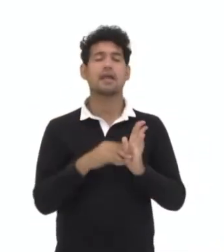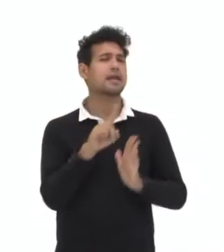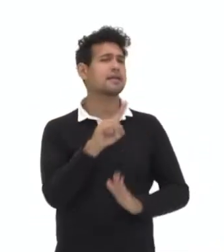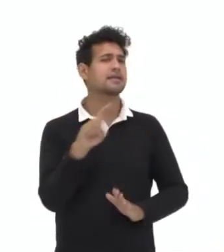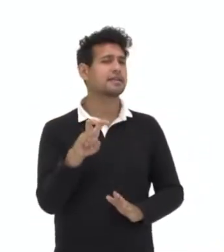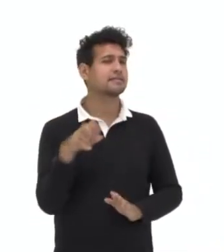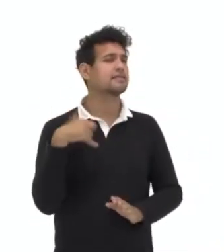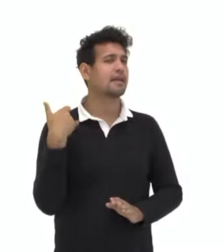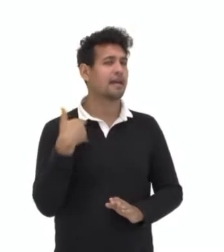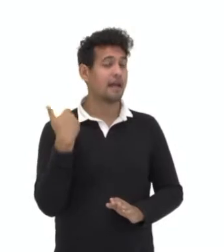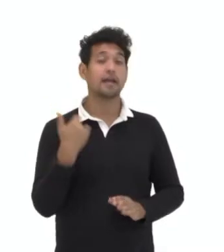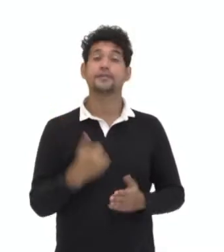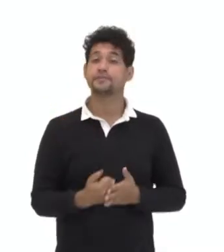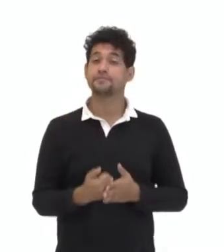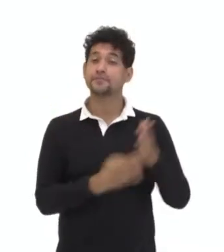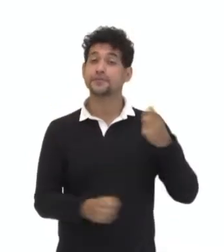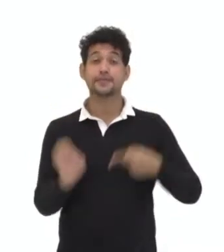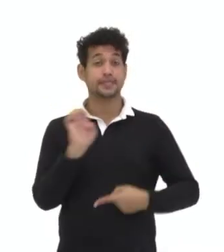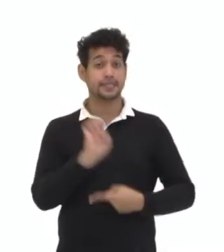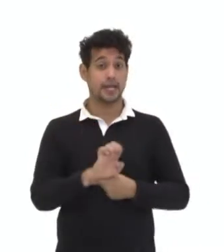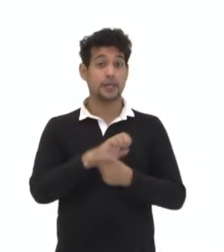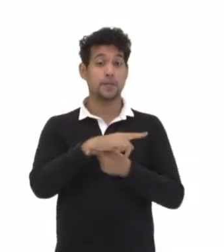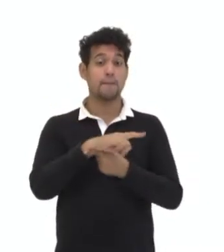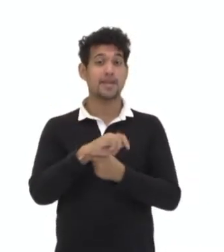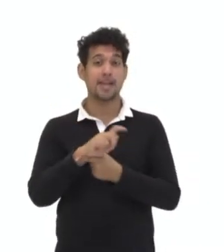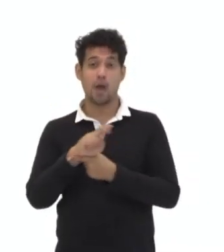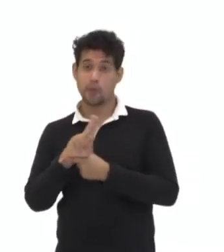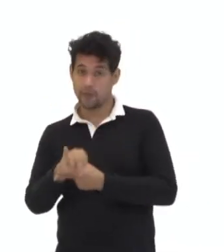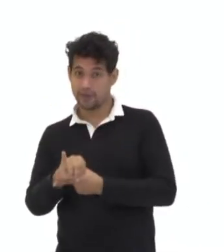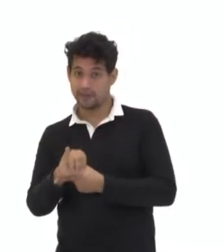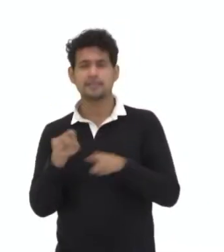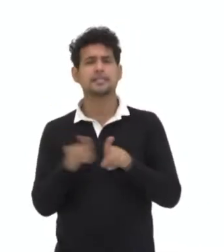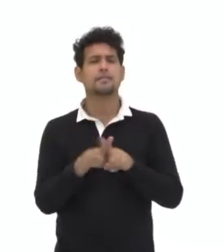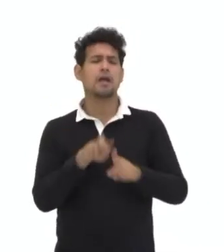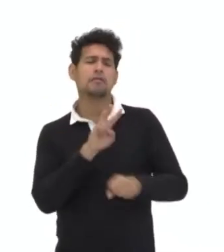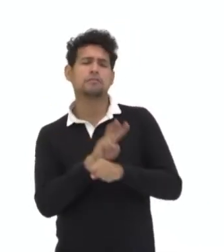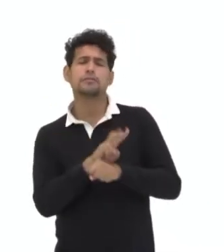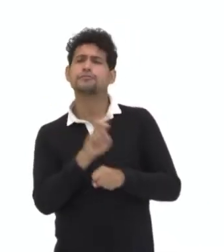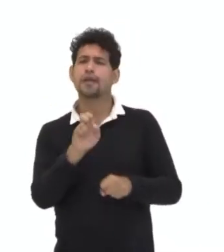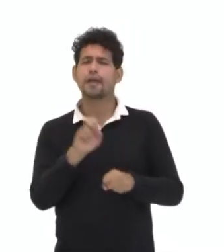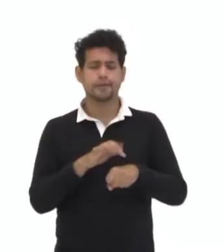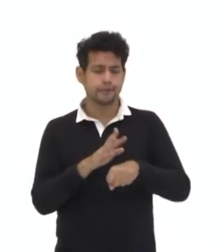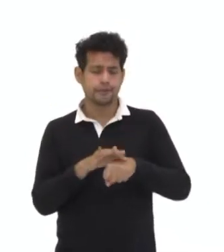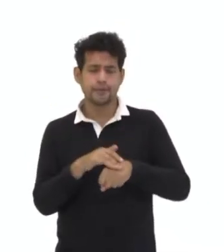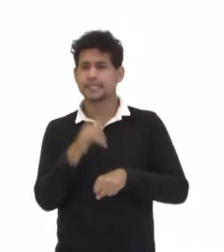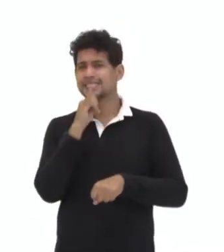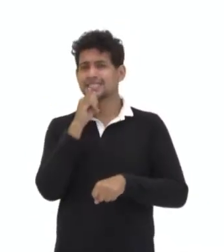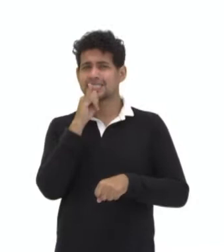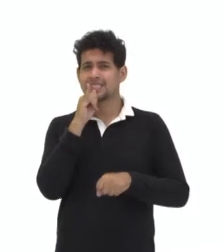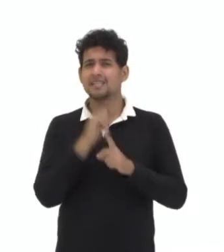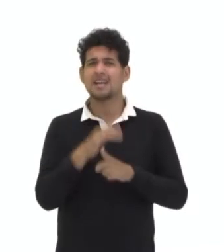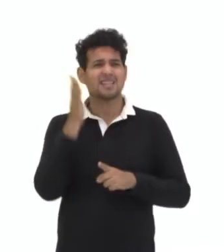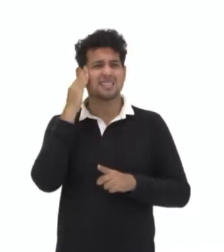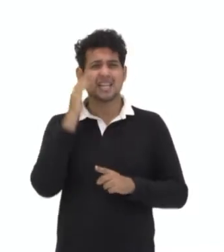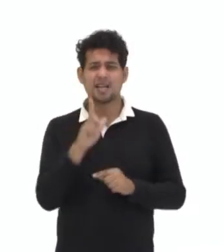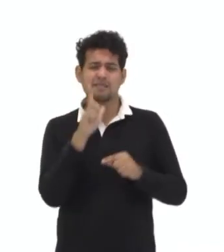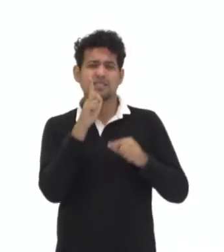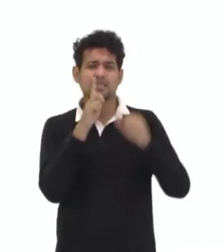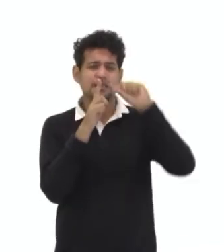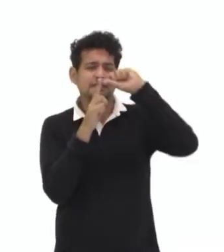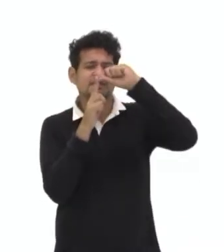do Piauí. Focam-se o diagnóstico e tratamento precoces de doenças como fimose,